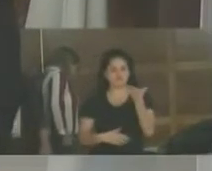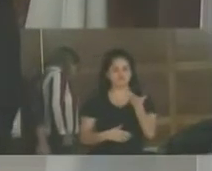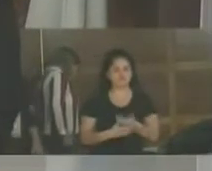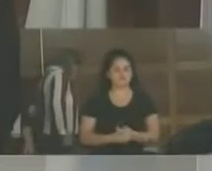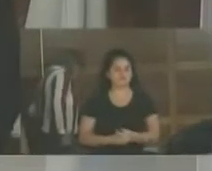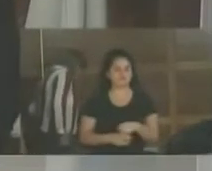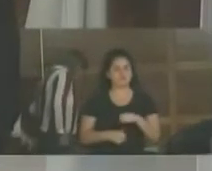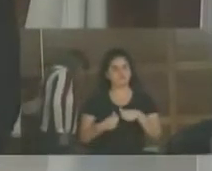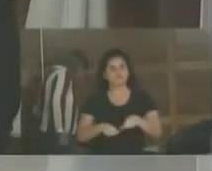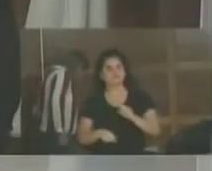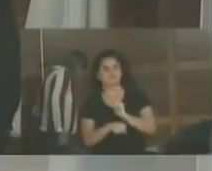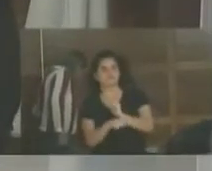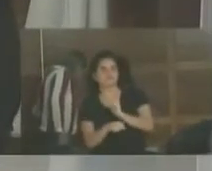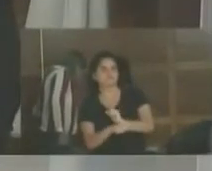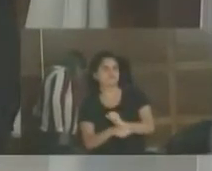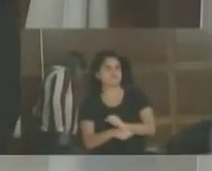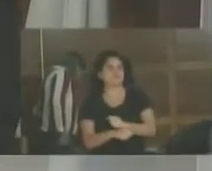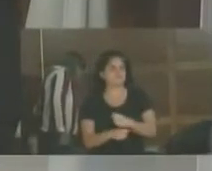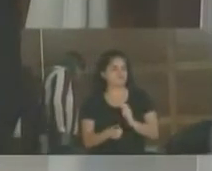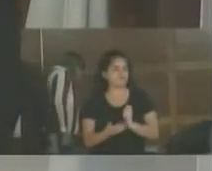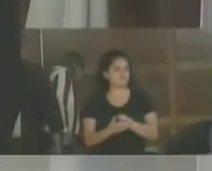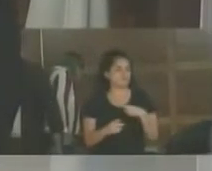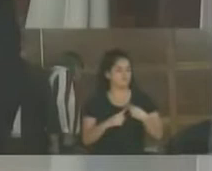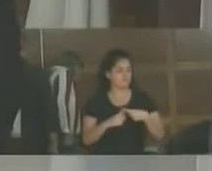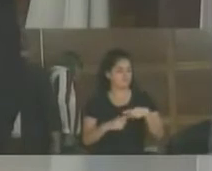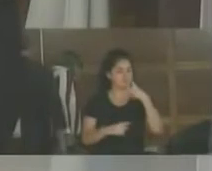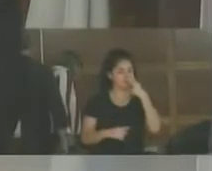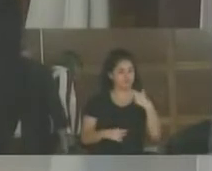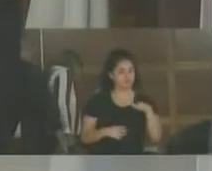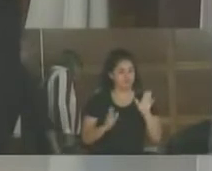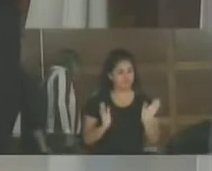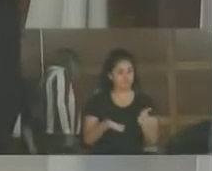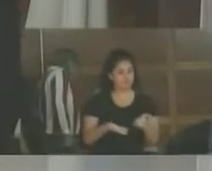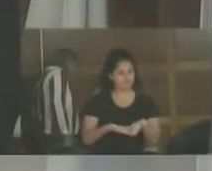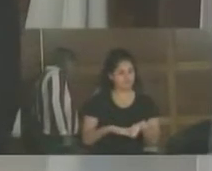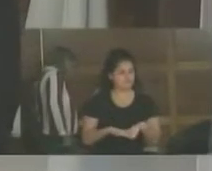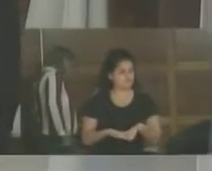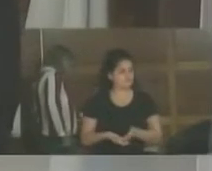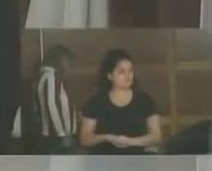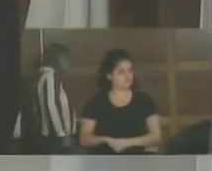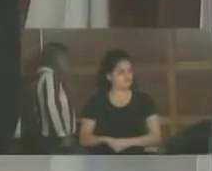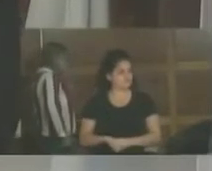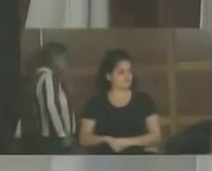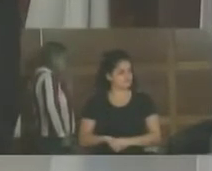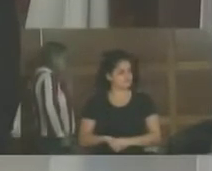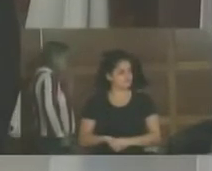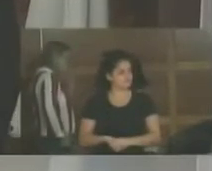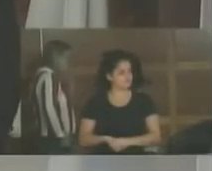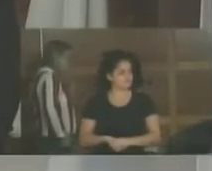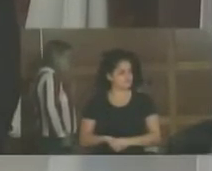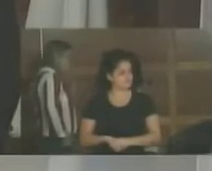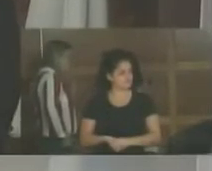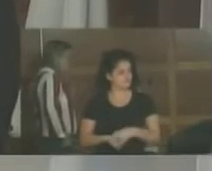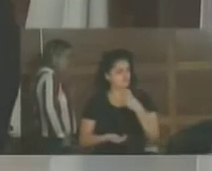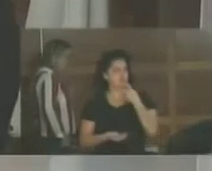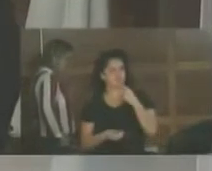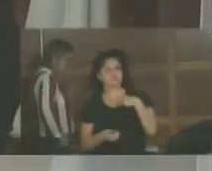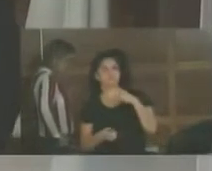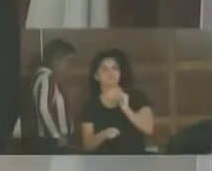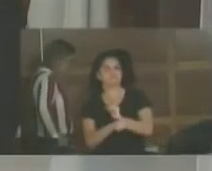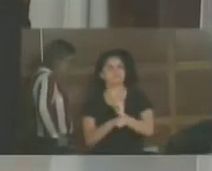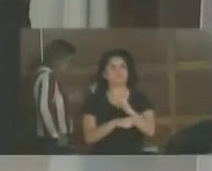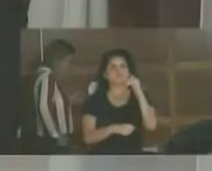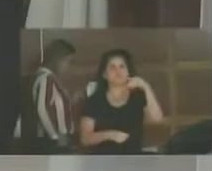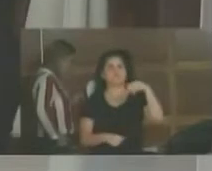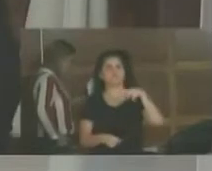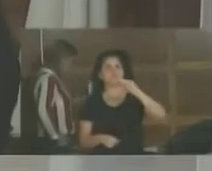ficar esperando a próxima anistia, porque é normal hoje, no meio das pessoas, o comunicar, ah, eu estou esperando a próxima anistia para